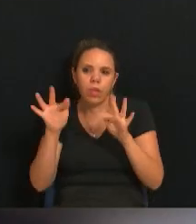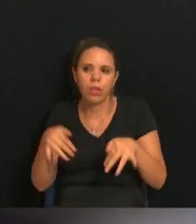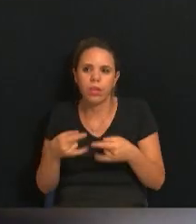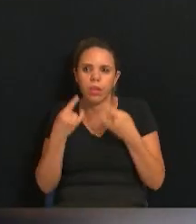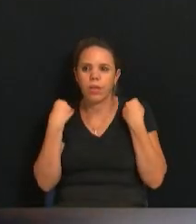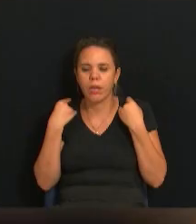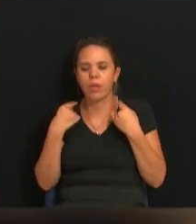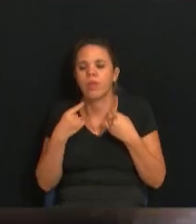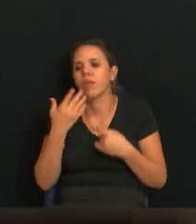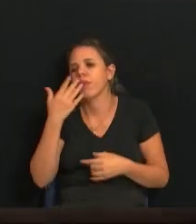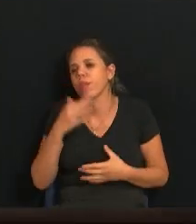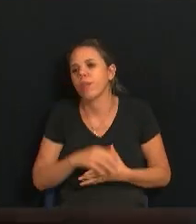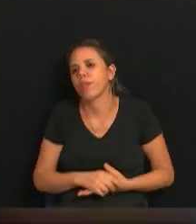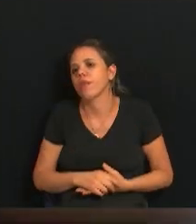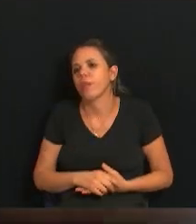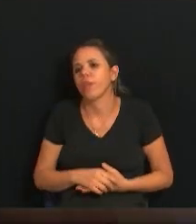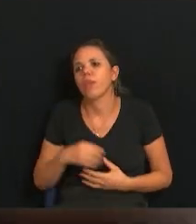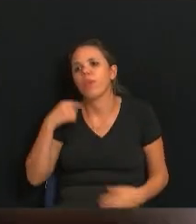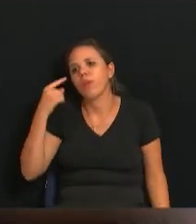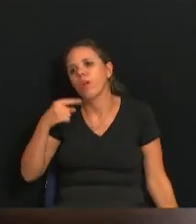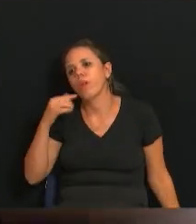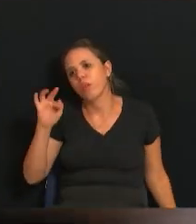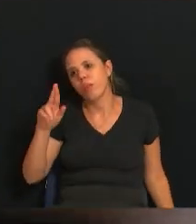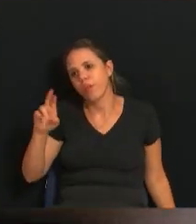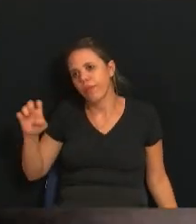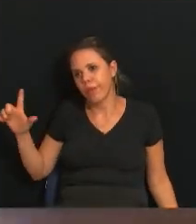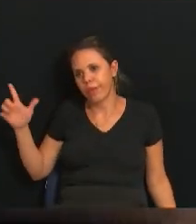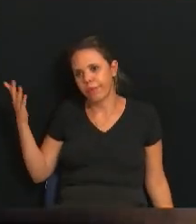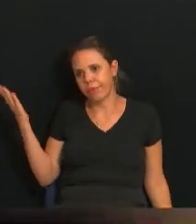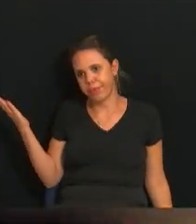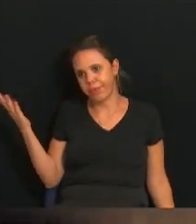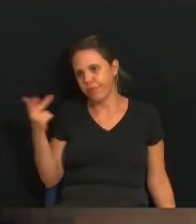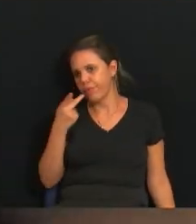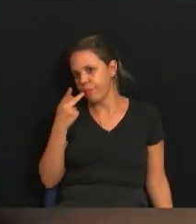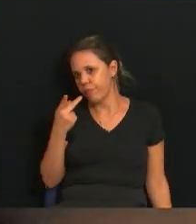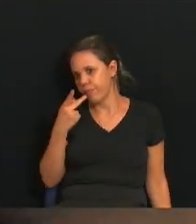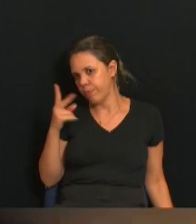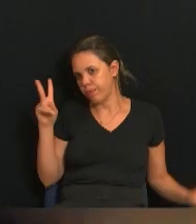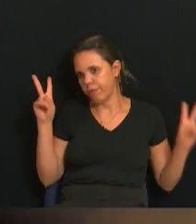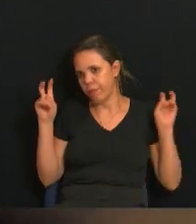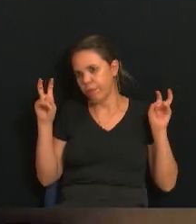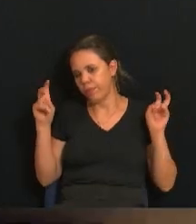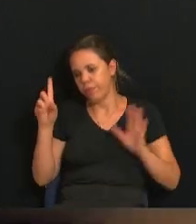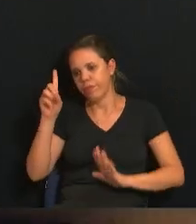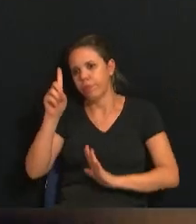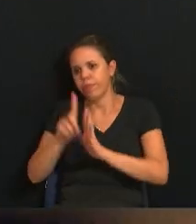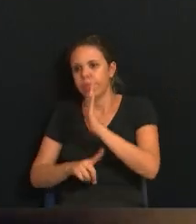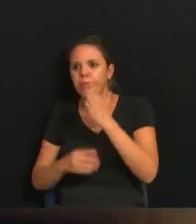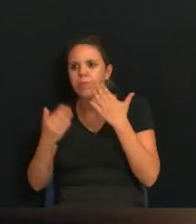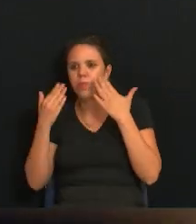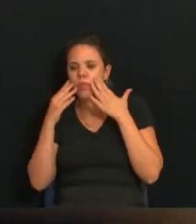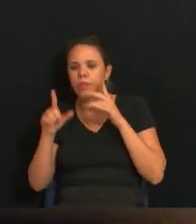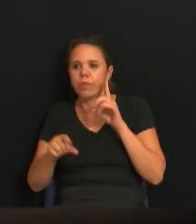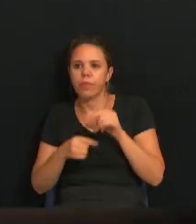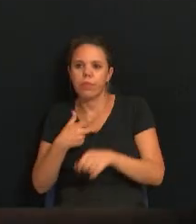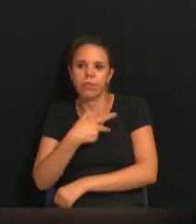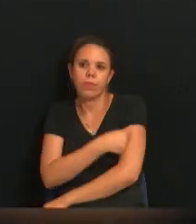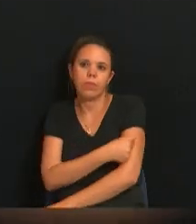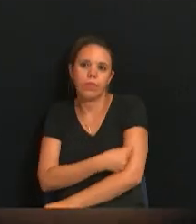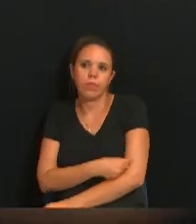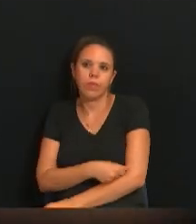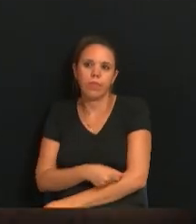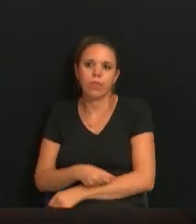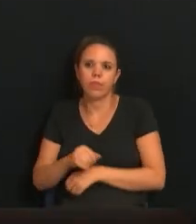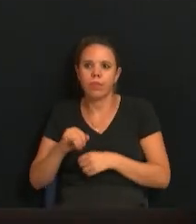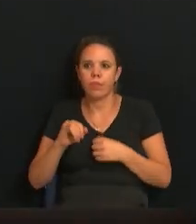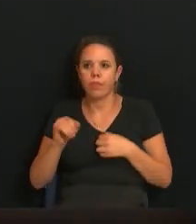para as crianças. O advogado Rafael Freire falou sobre as questões do direito diante da opção da vacinação. John Keish,